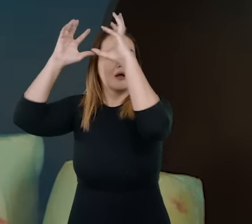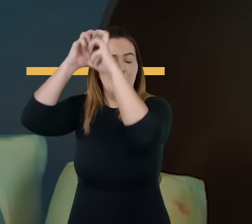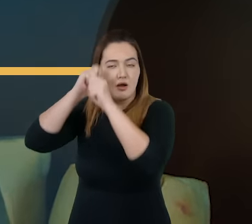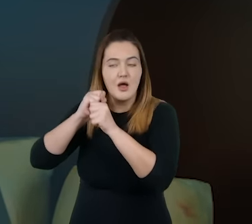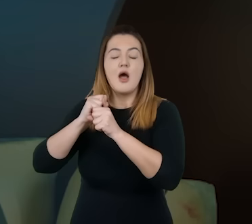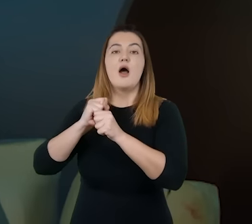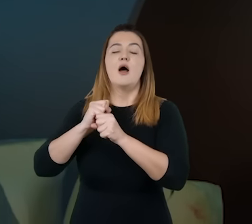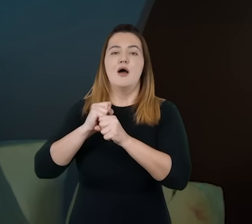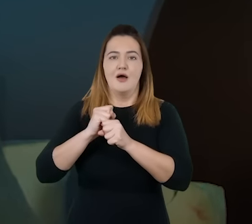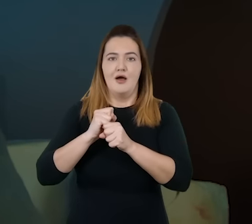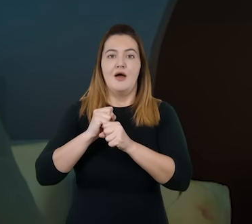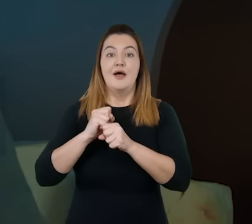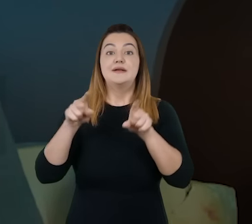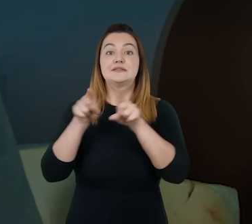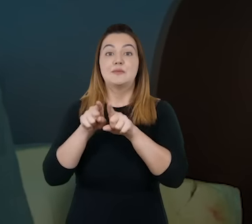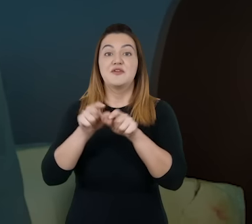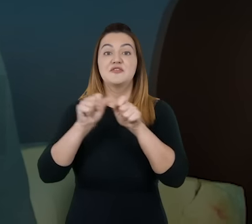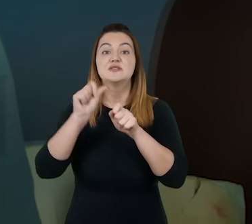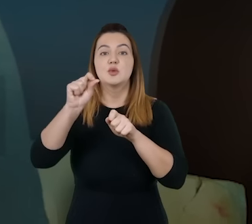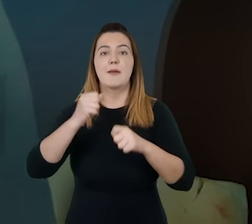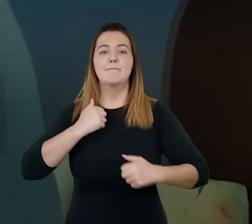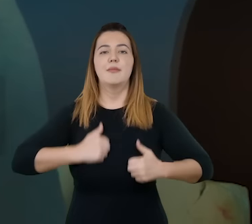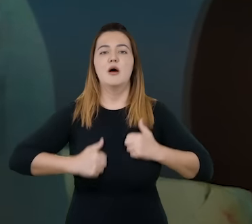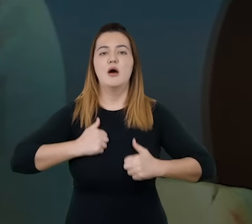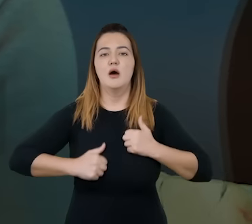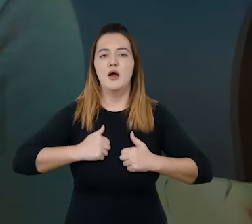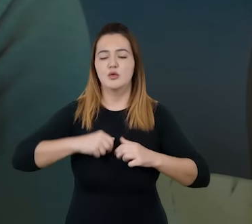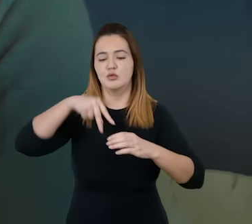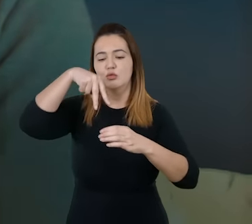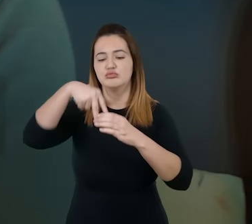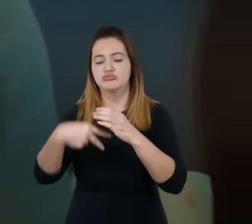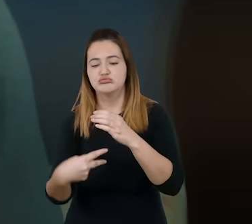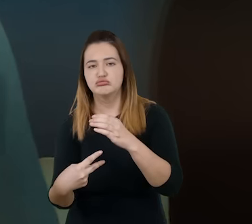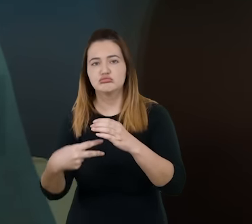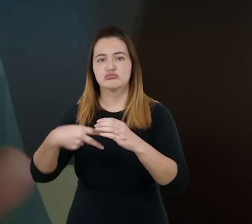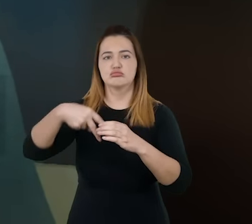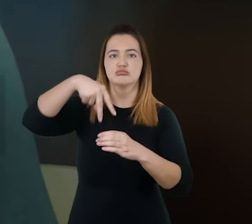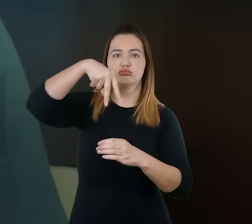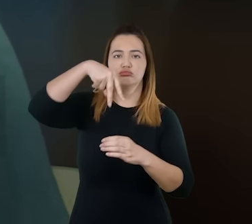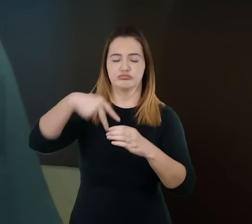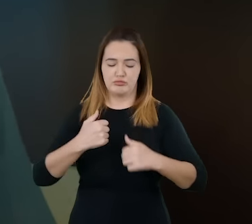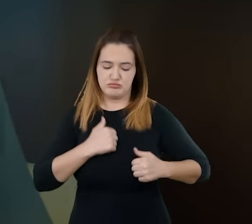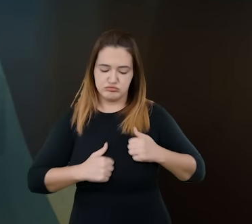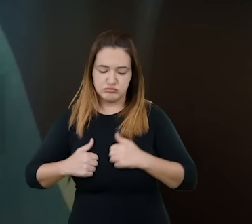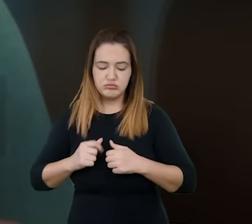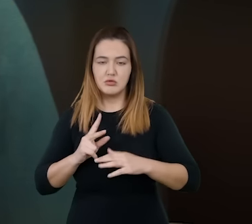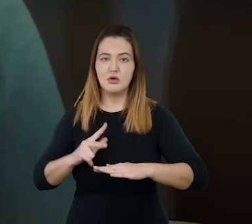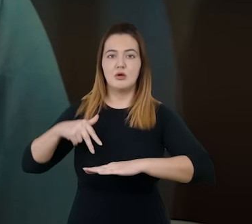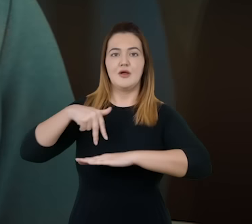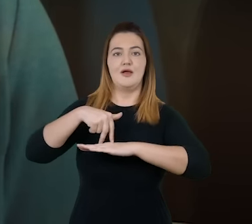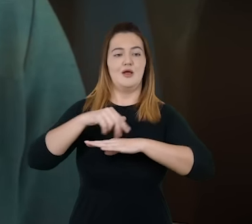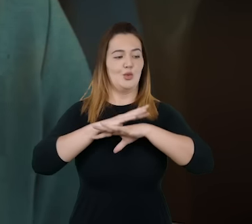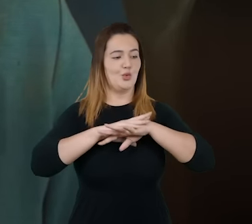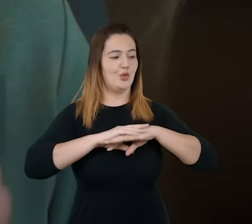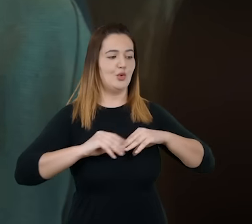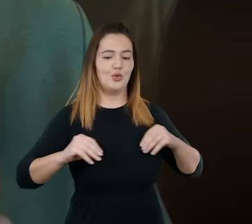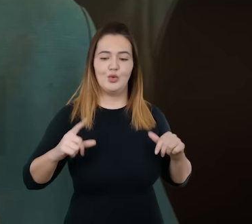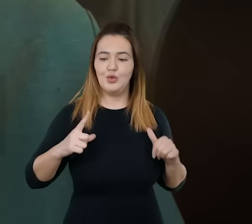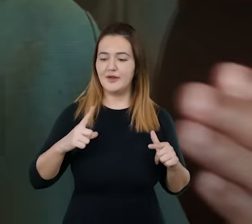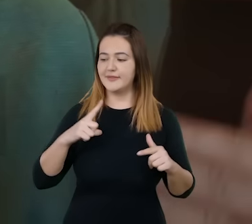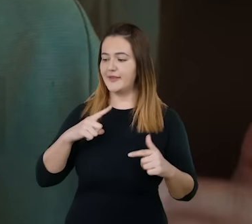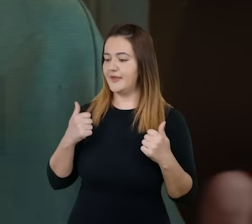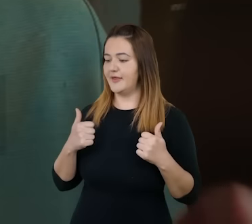ali vários banhos rituais que traziam a cura para a pessoa, supostamente. E de fato, eu acho que